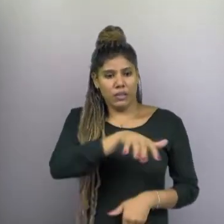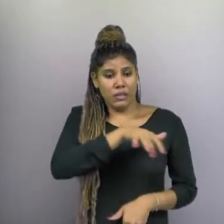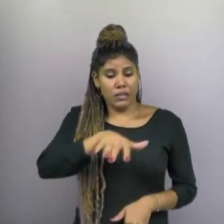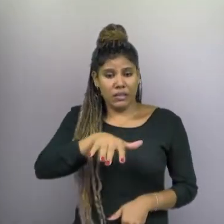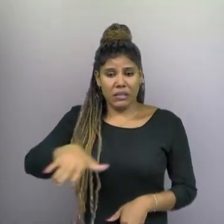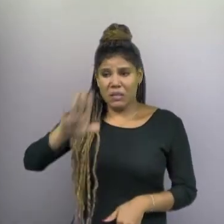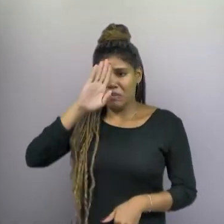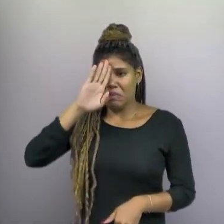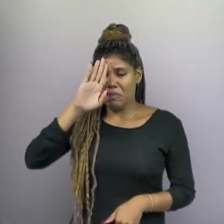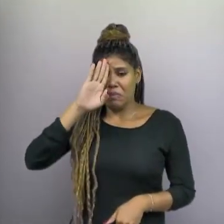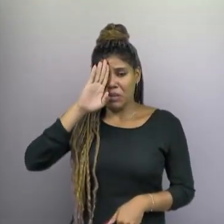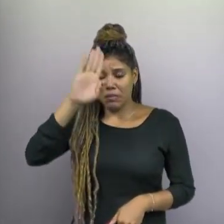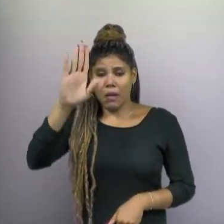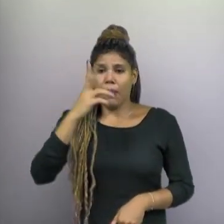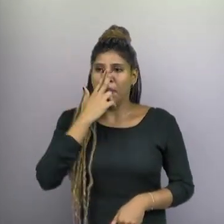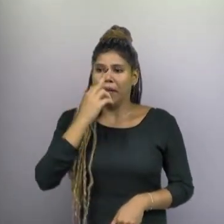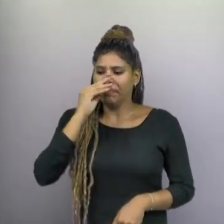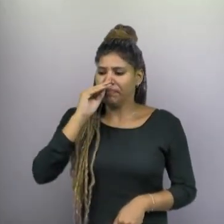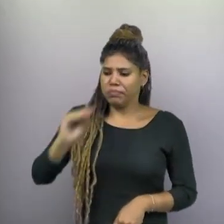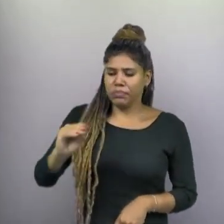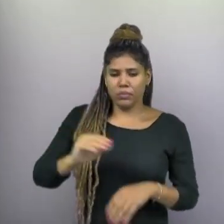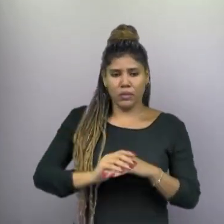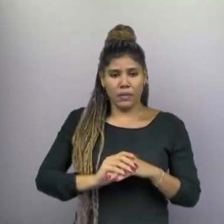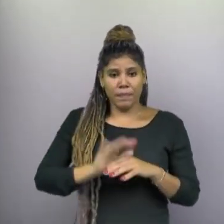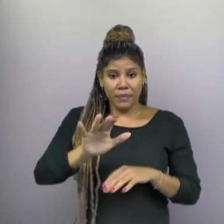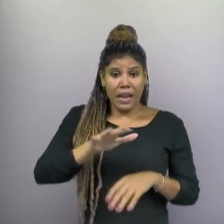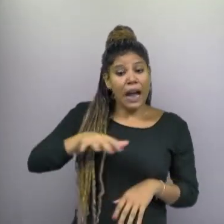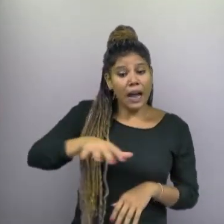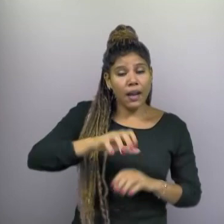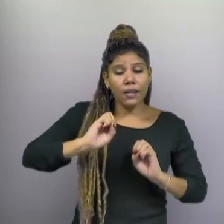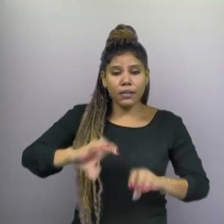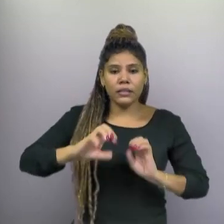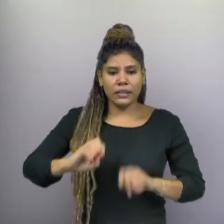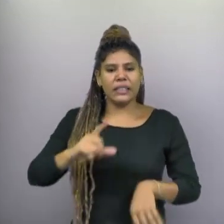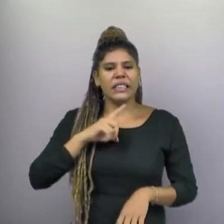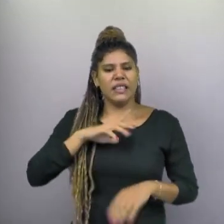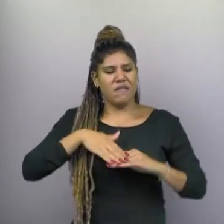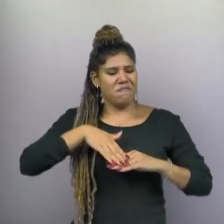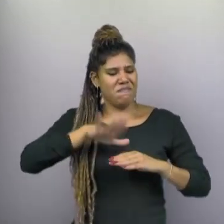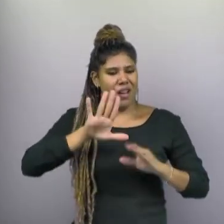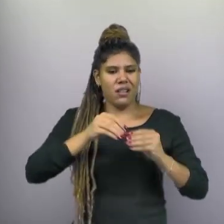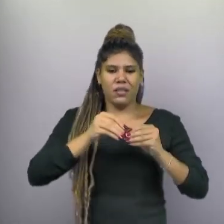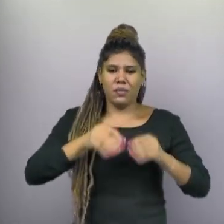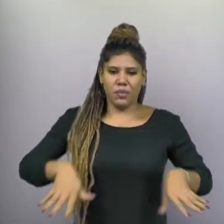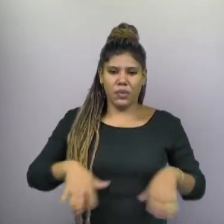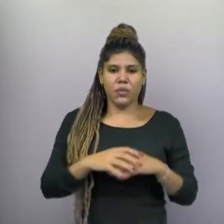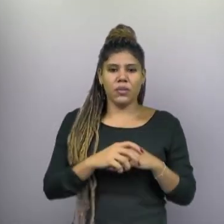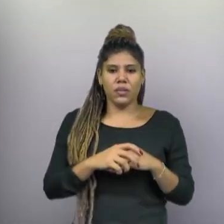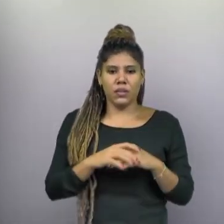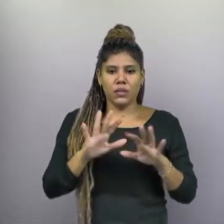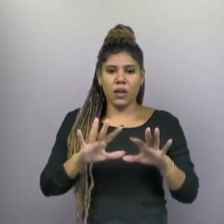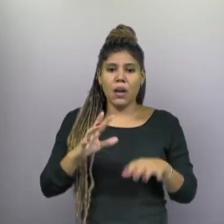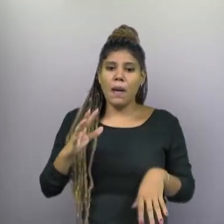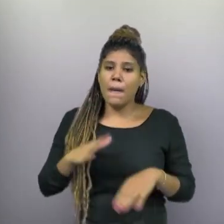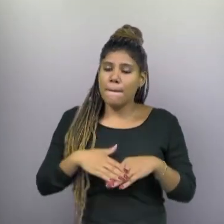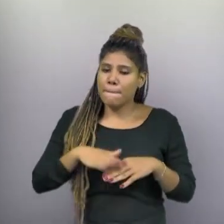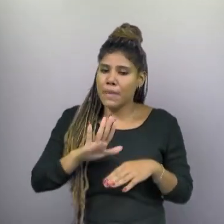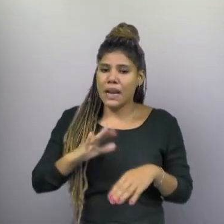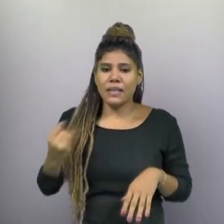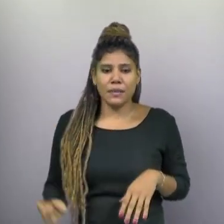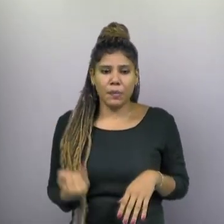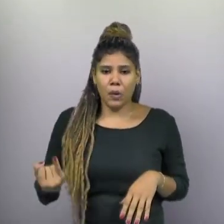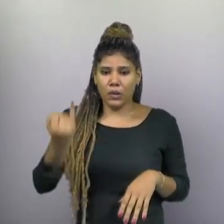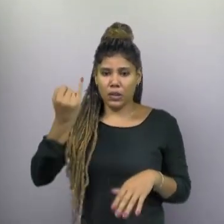E a educação, sem dúvida, foi uma das mais atingidas. O que é mais valioso para qualquer nação